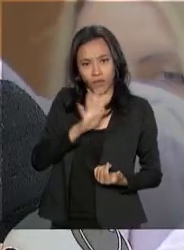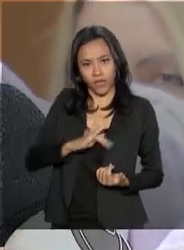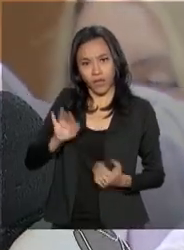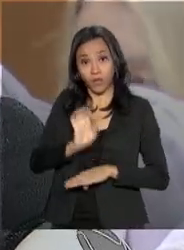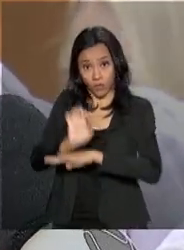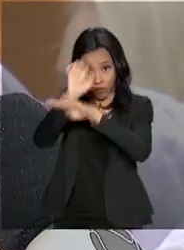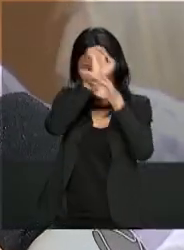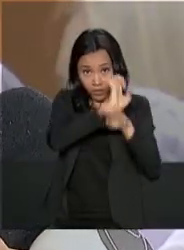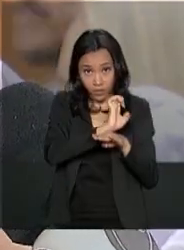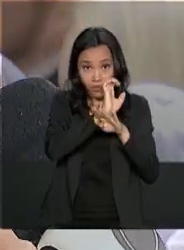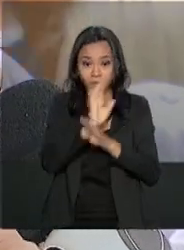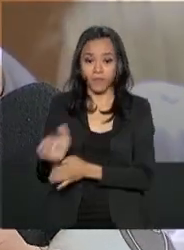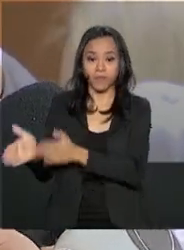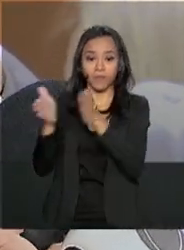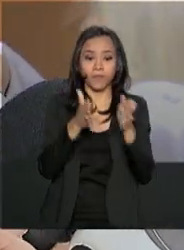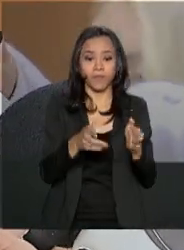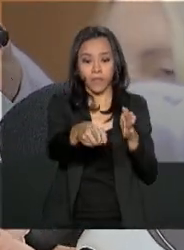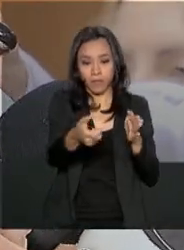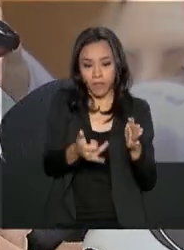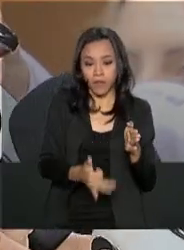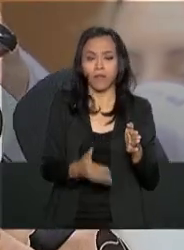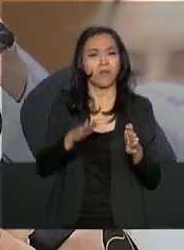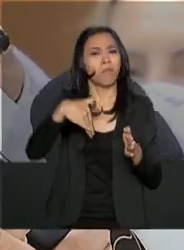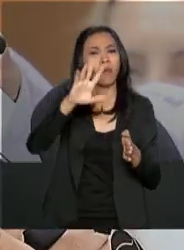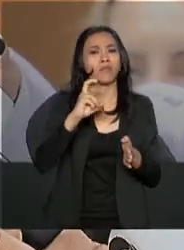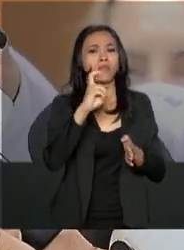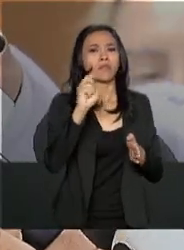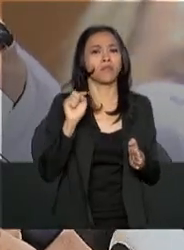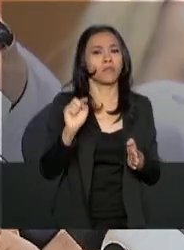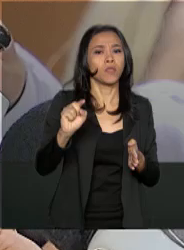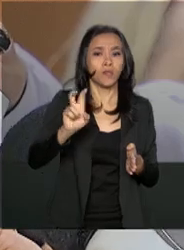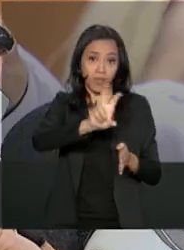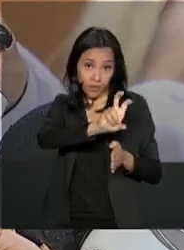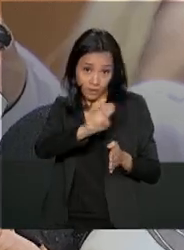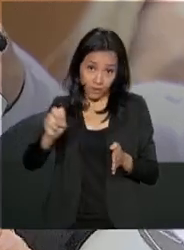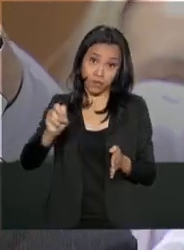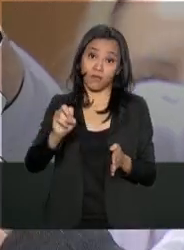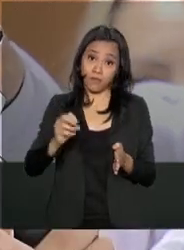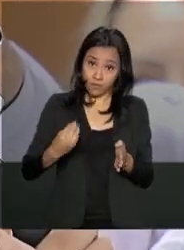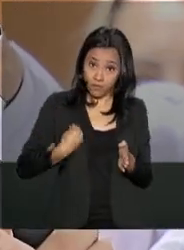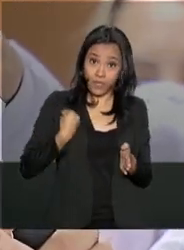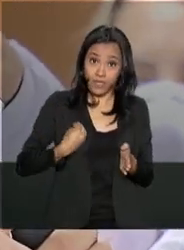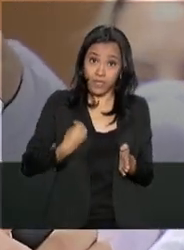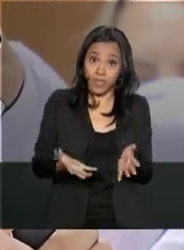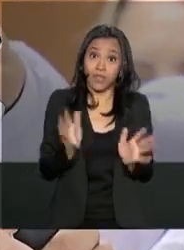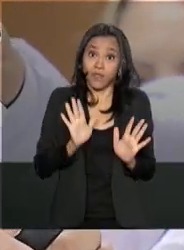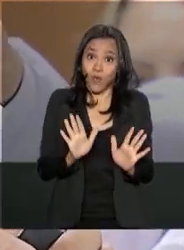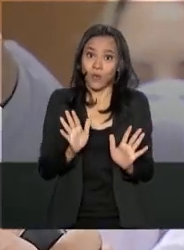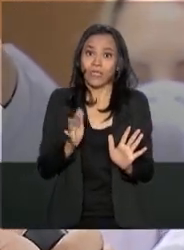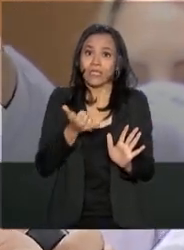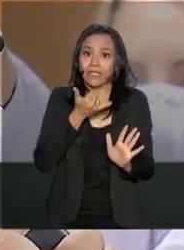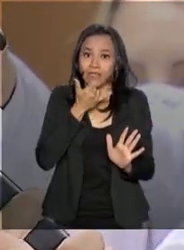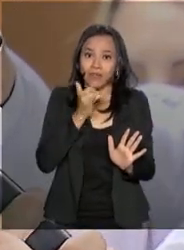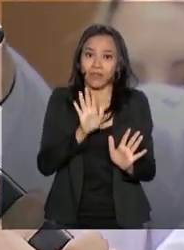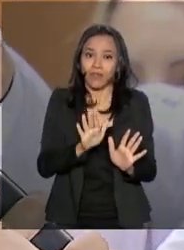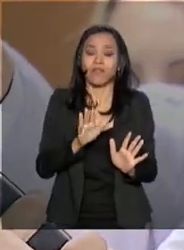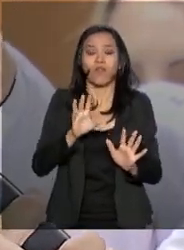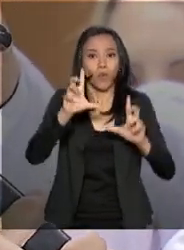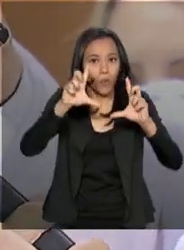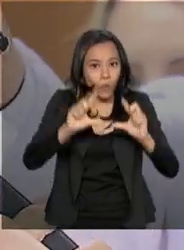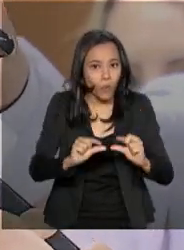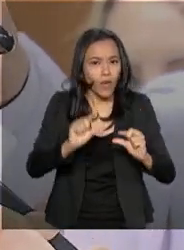quer dizer que mais de 5 mil e 500 vidas foram poupadas é a maior redução de